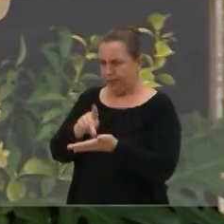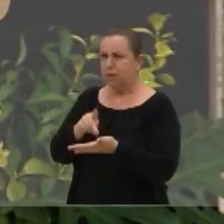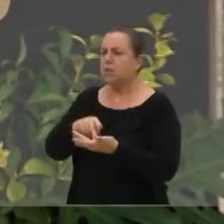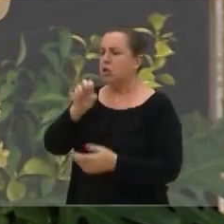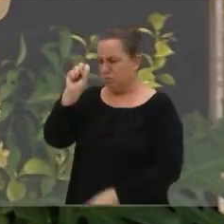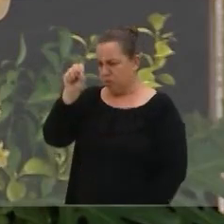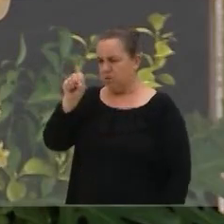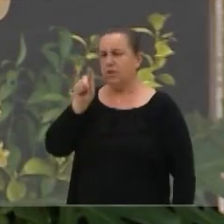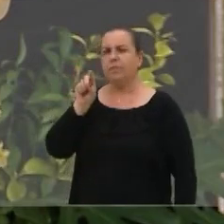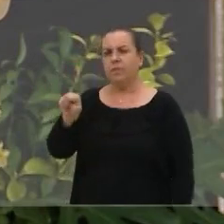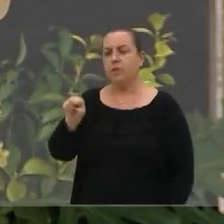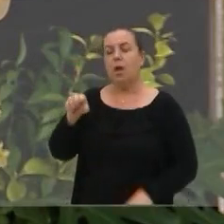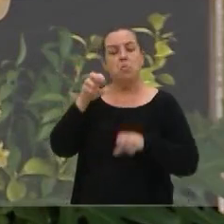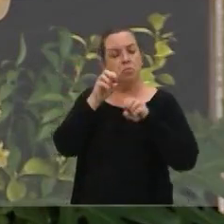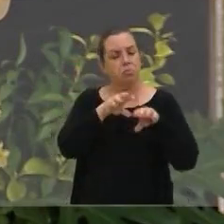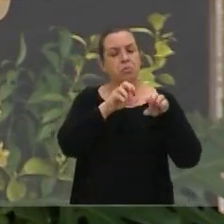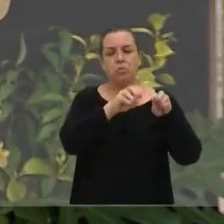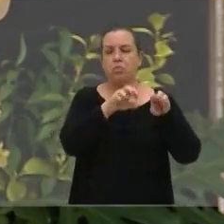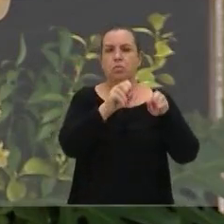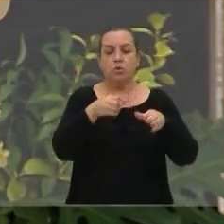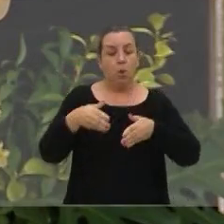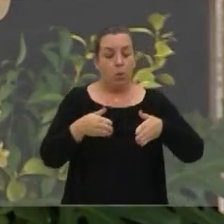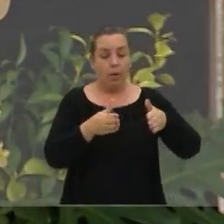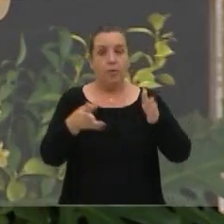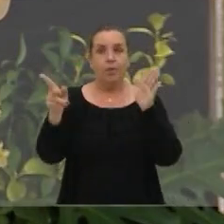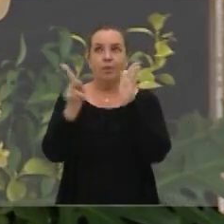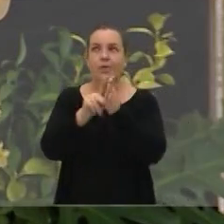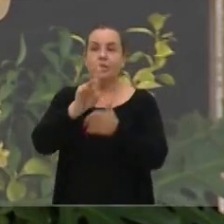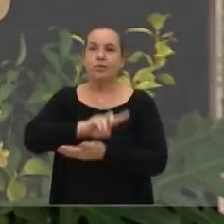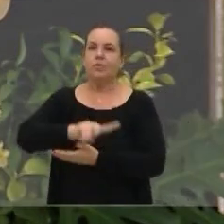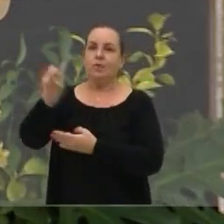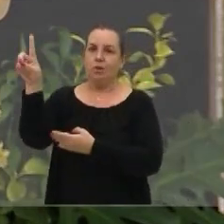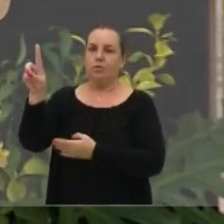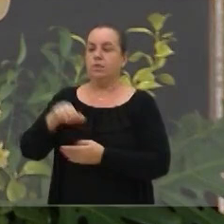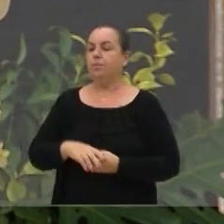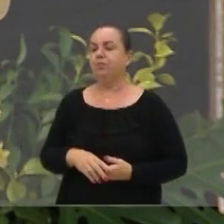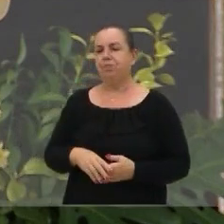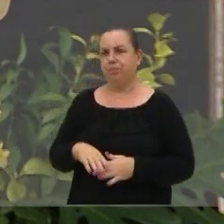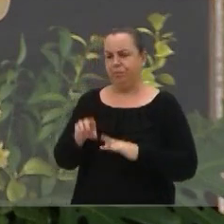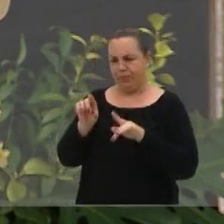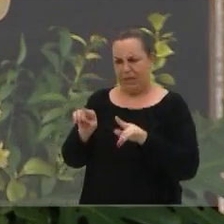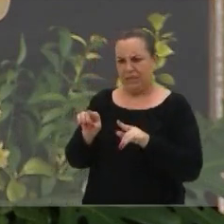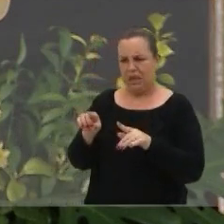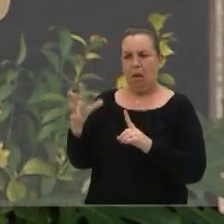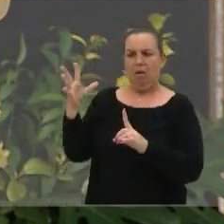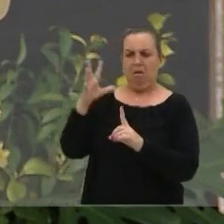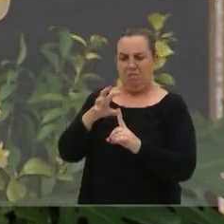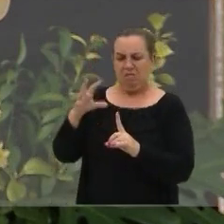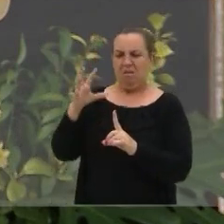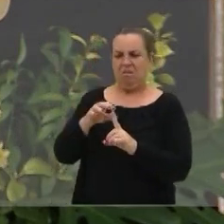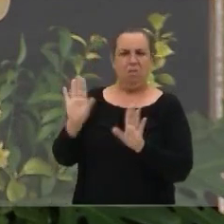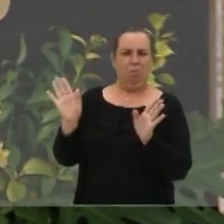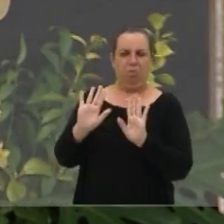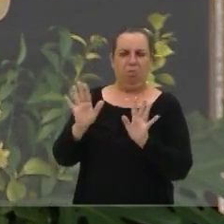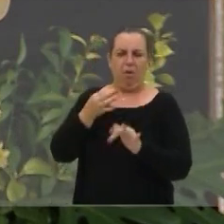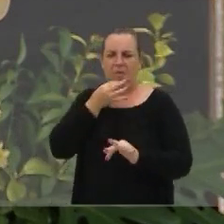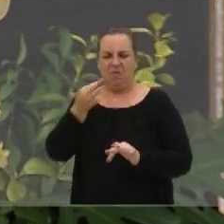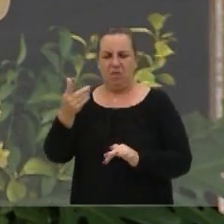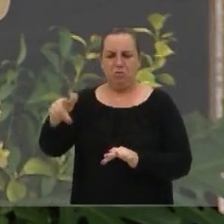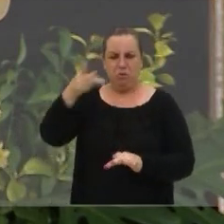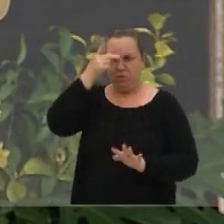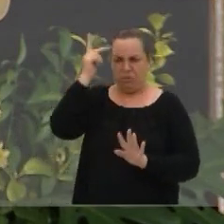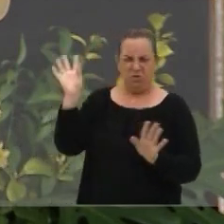fato, ensinas o caminho de Deus. Não te deixas influenciar pela opinião dos